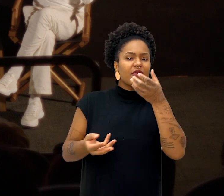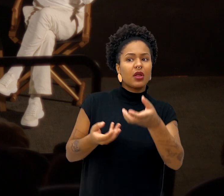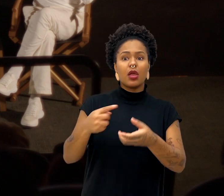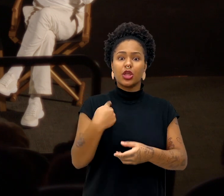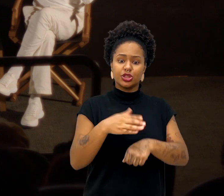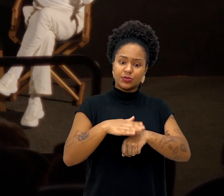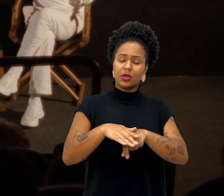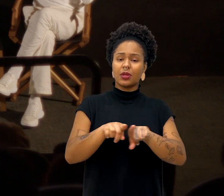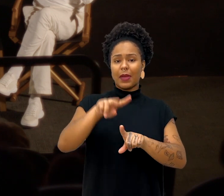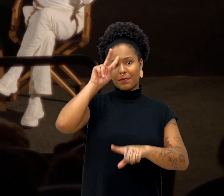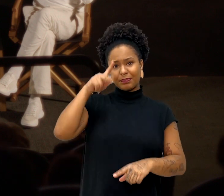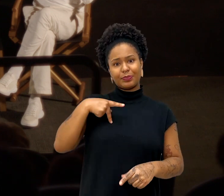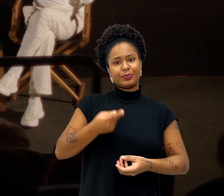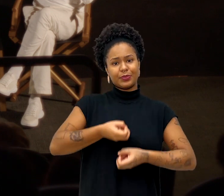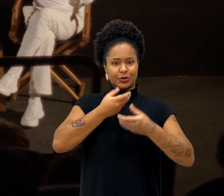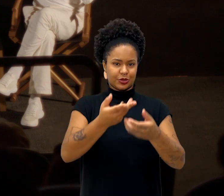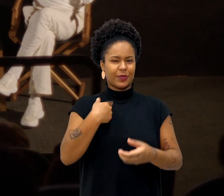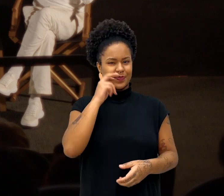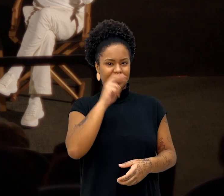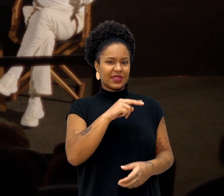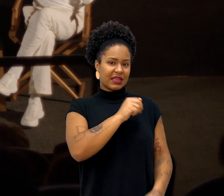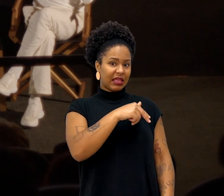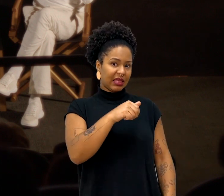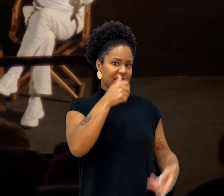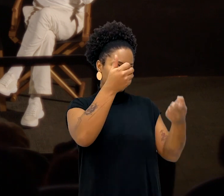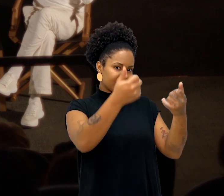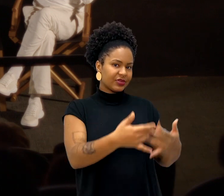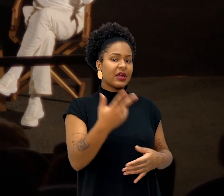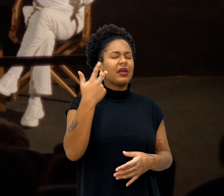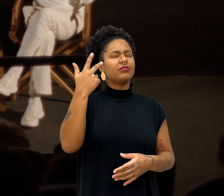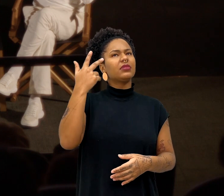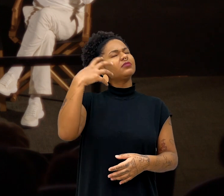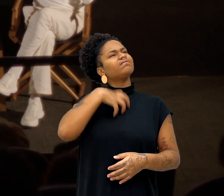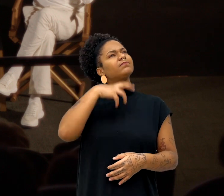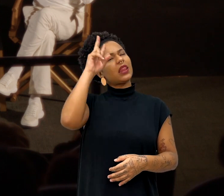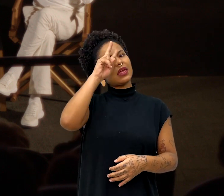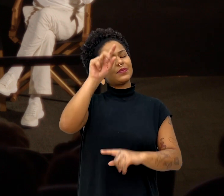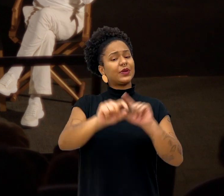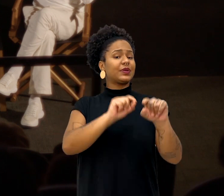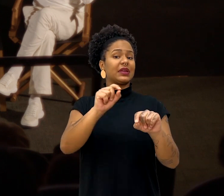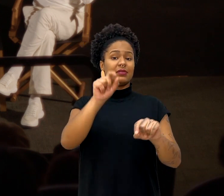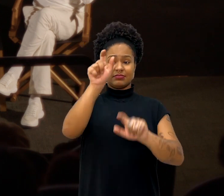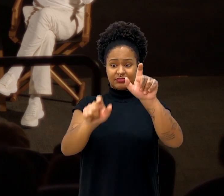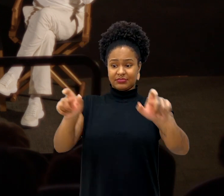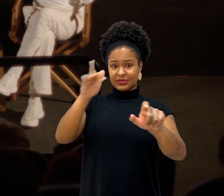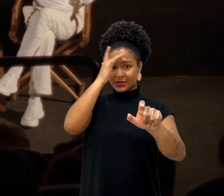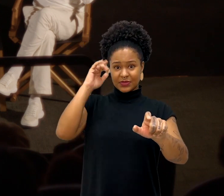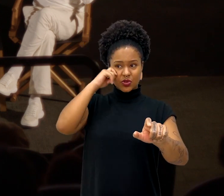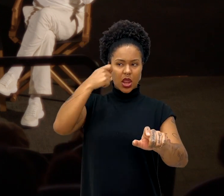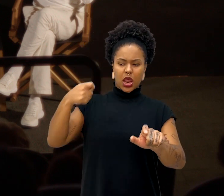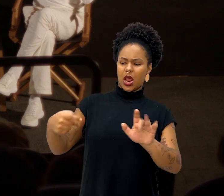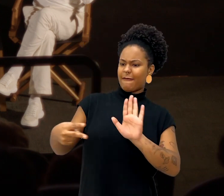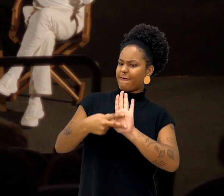que vão se cruzando, se atravessando e reverberando e trazendo as nossas próprias histórias, né? E quando eu te escuto, Ana, me vem muito